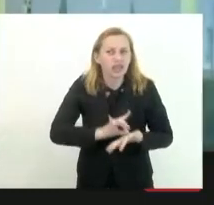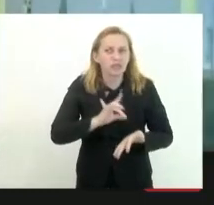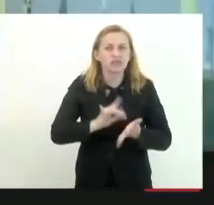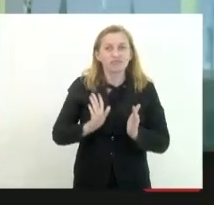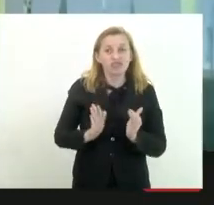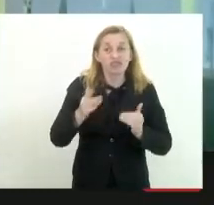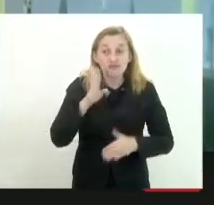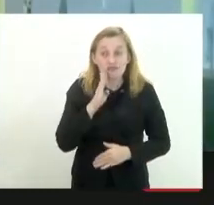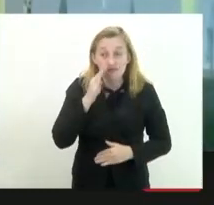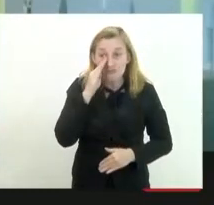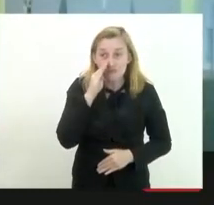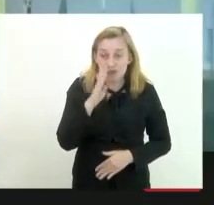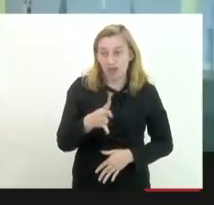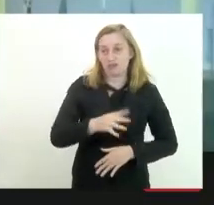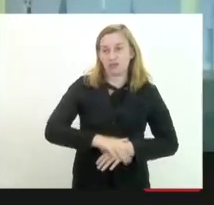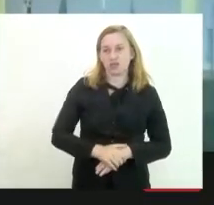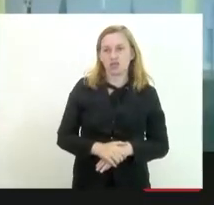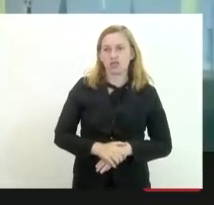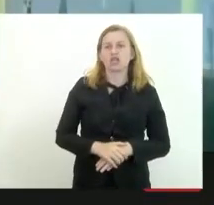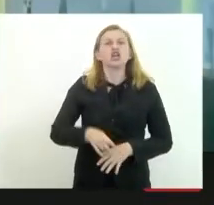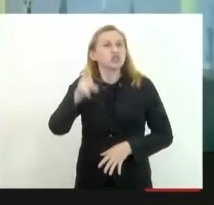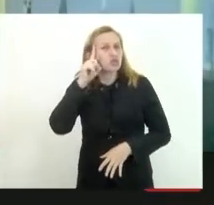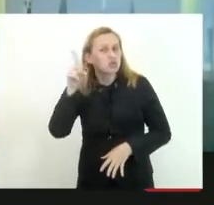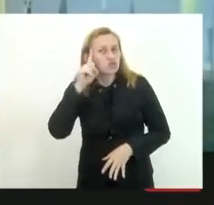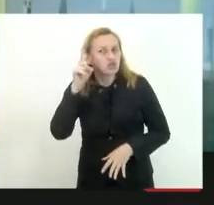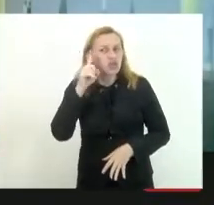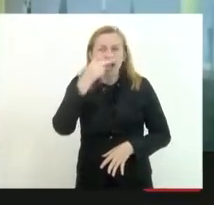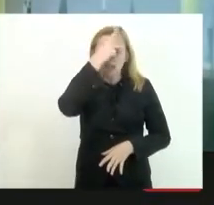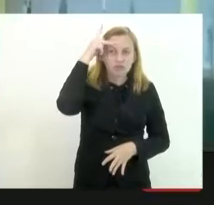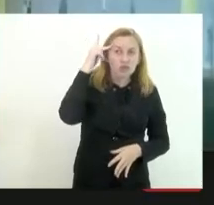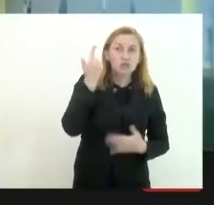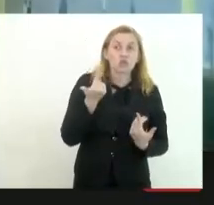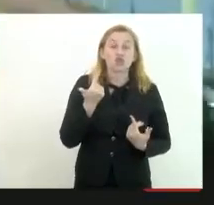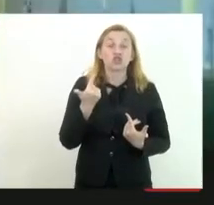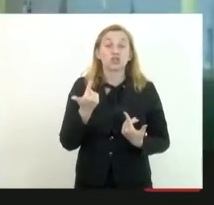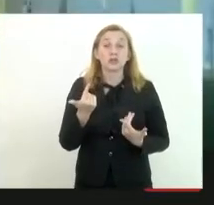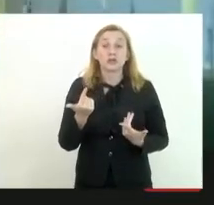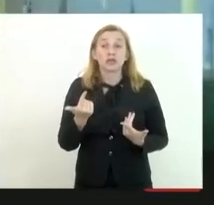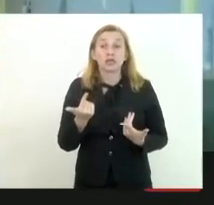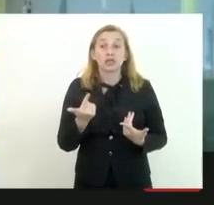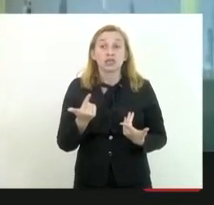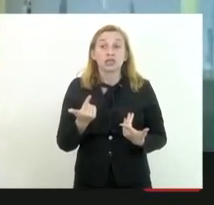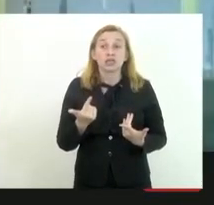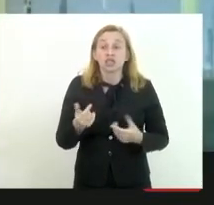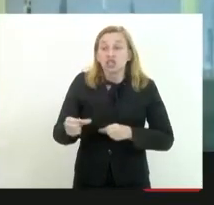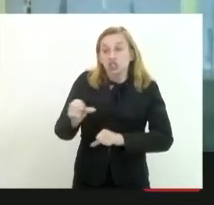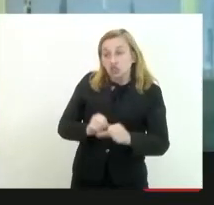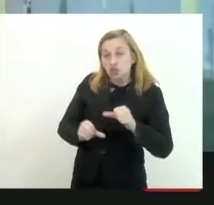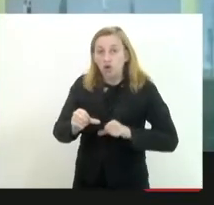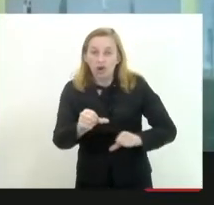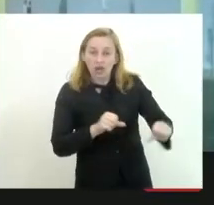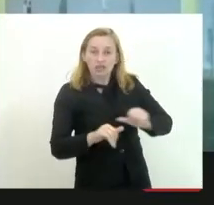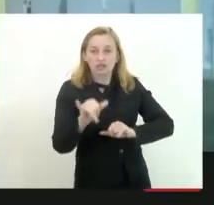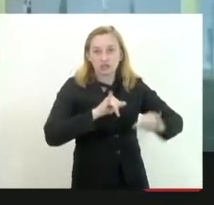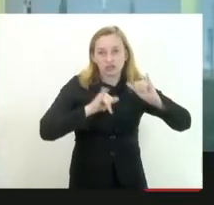front, as pessoas que realmente estão no dia a dia, as pessoas que estão mesmo nessa troca de informação.